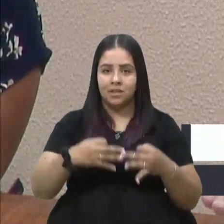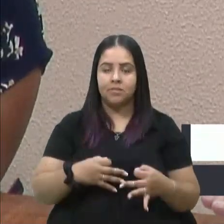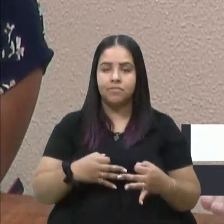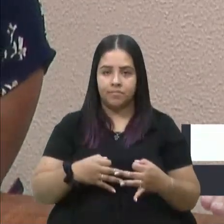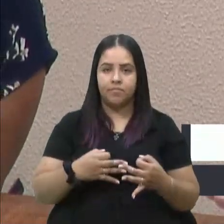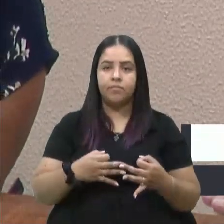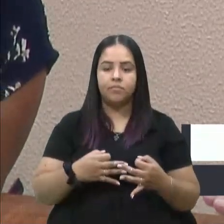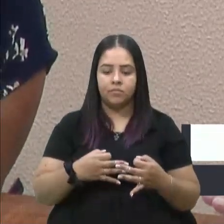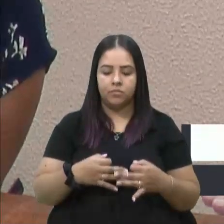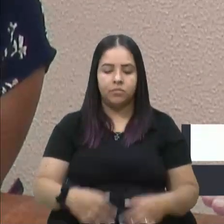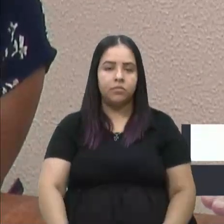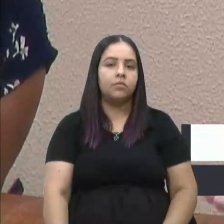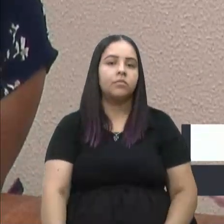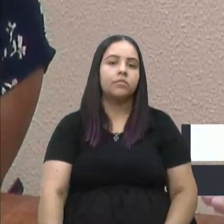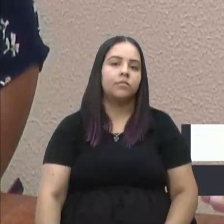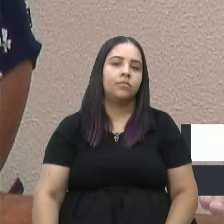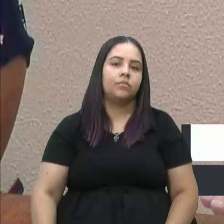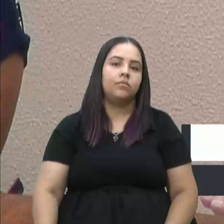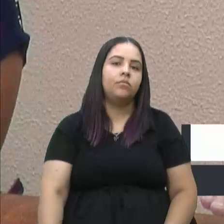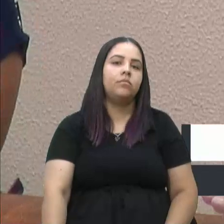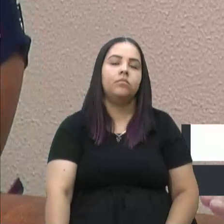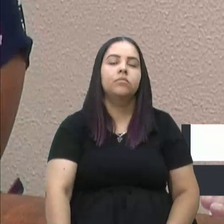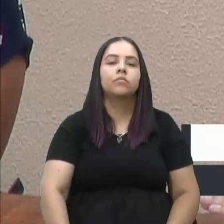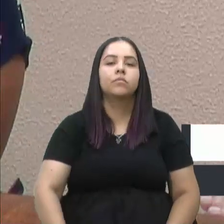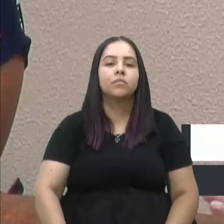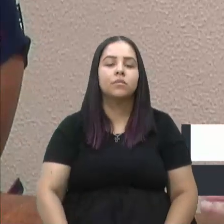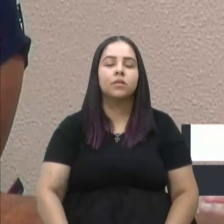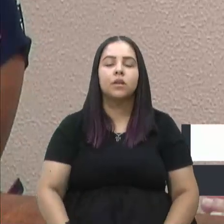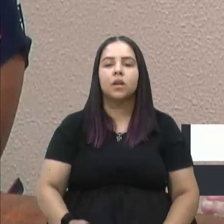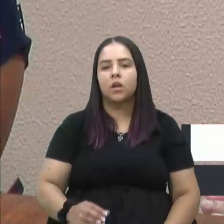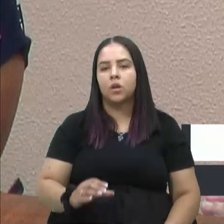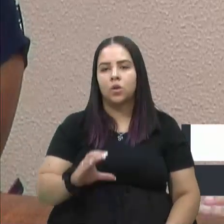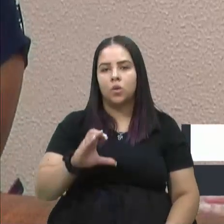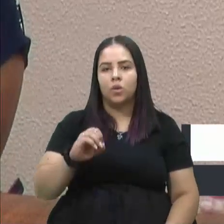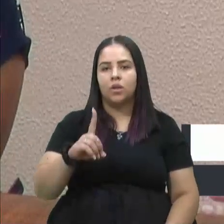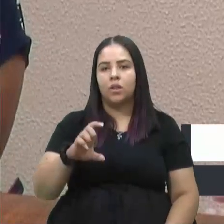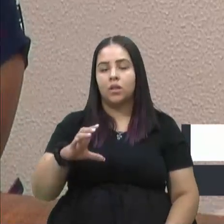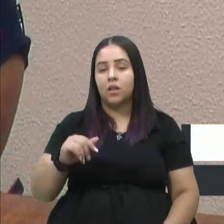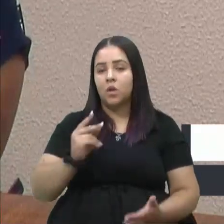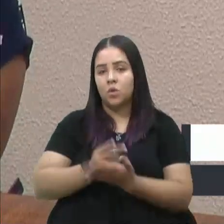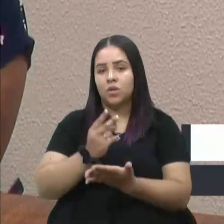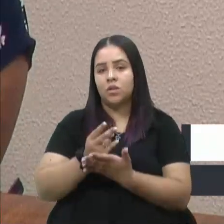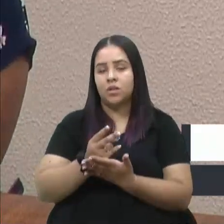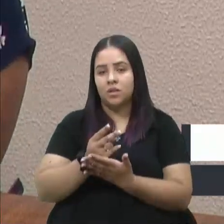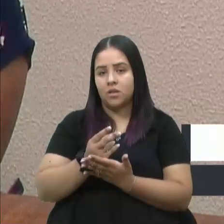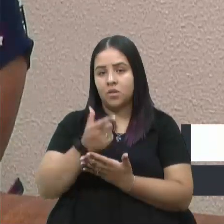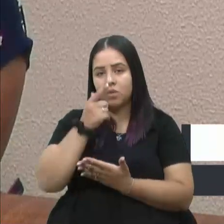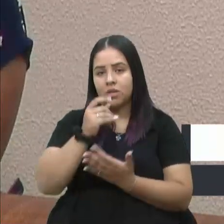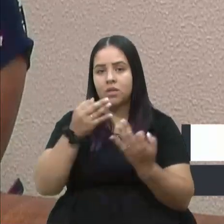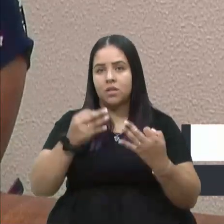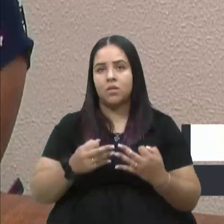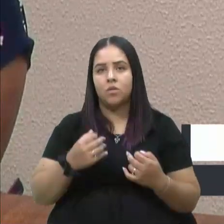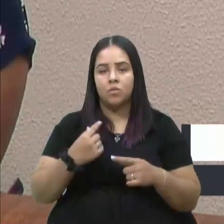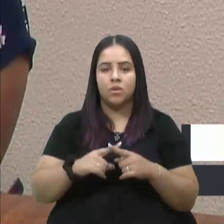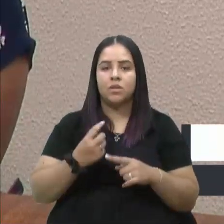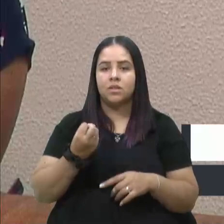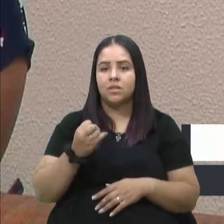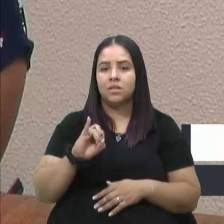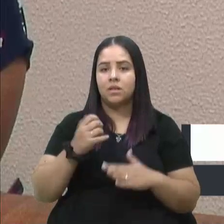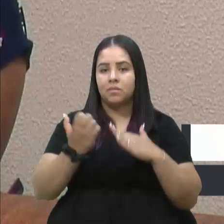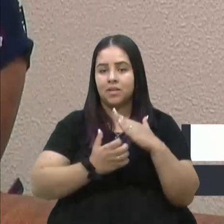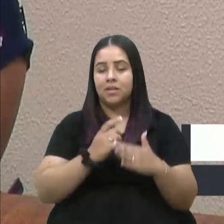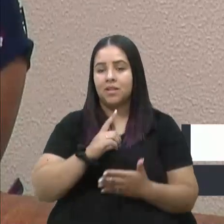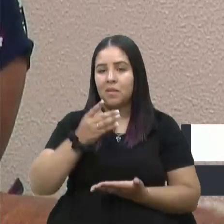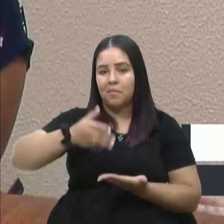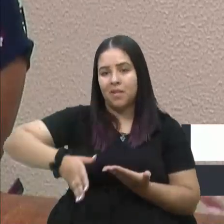absoluta que a Codeca ia se levantar e ia dar certo. Porque quando uma empresa, infelizmente, está com um déficit tão